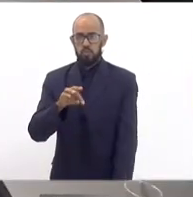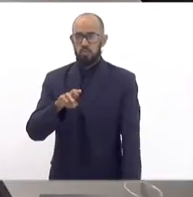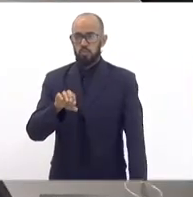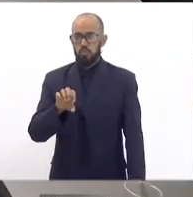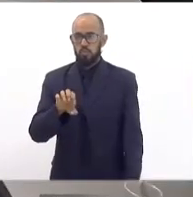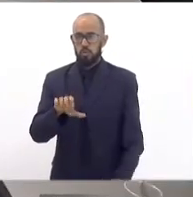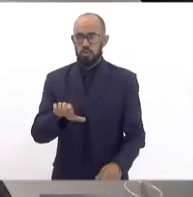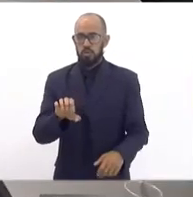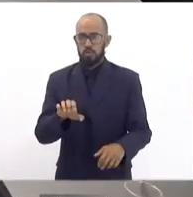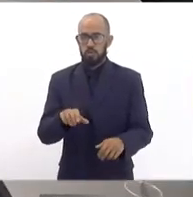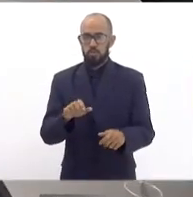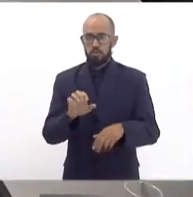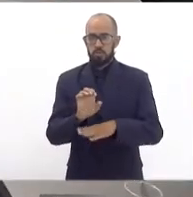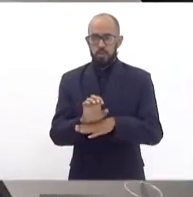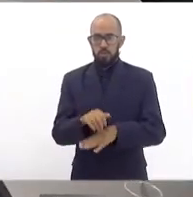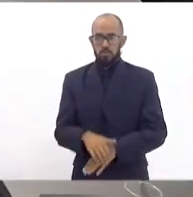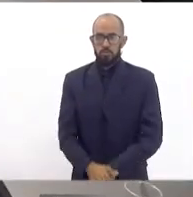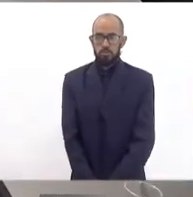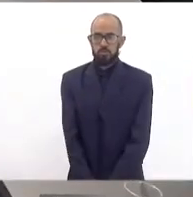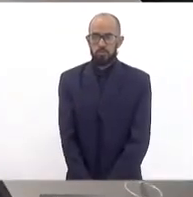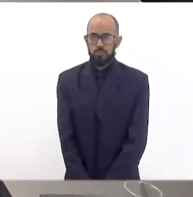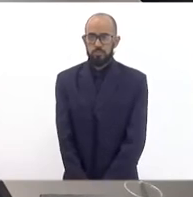Vale, Paulo, faz as